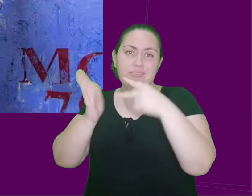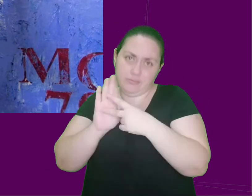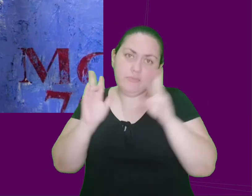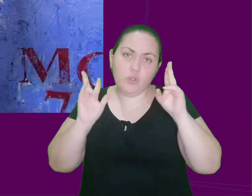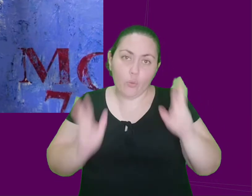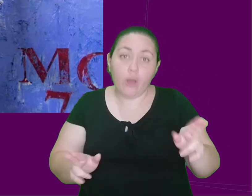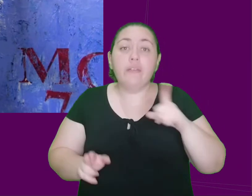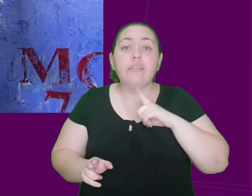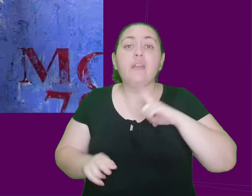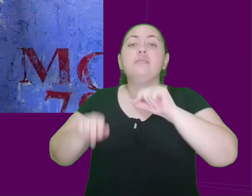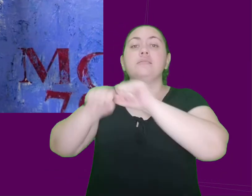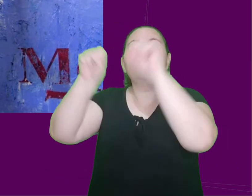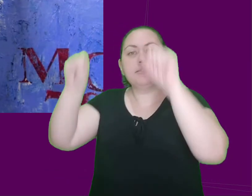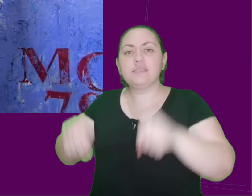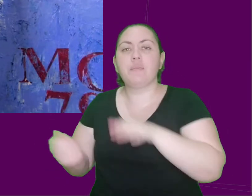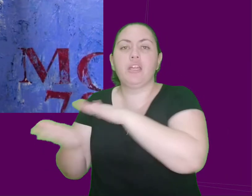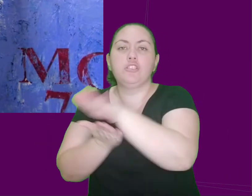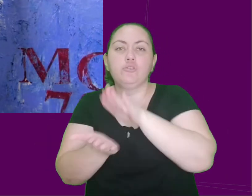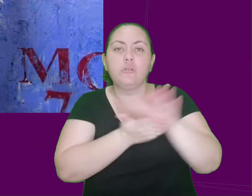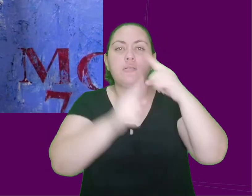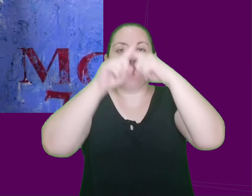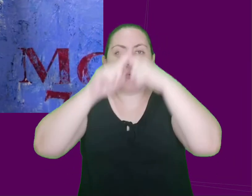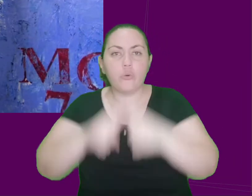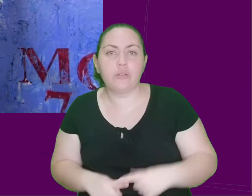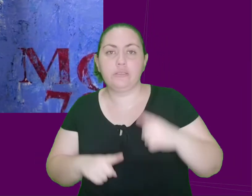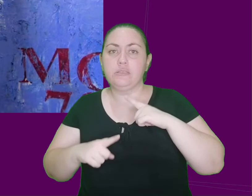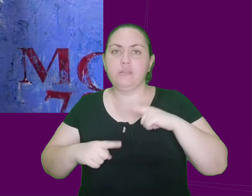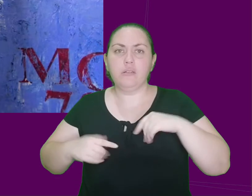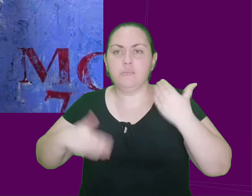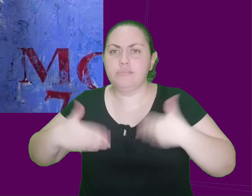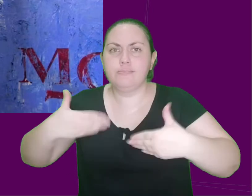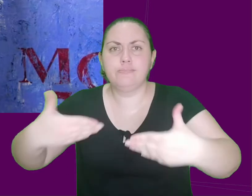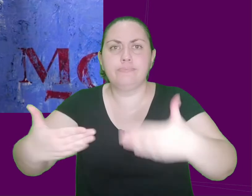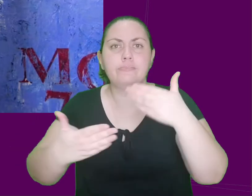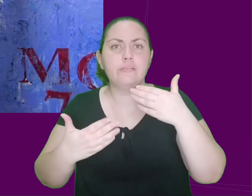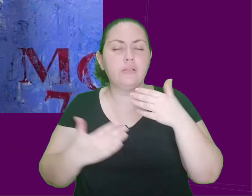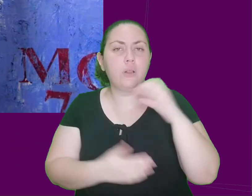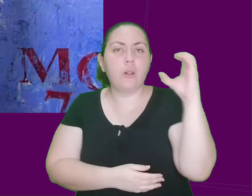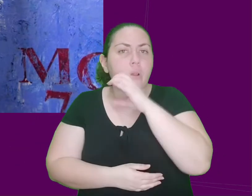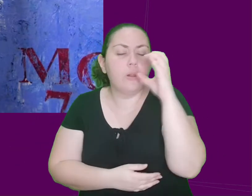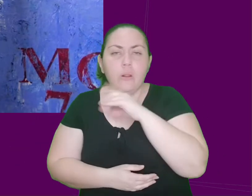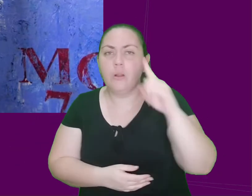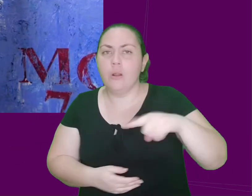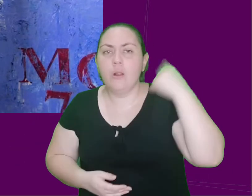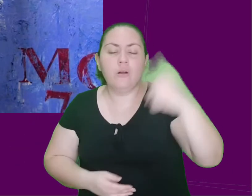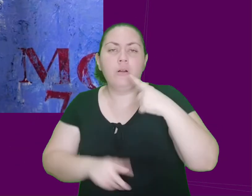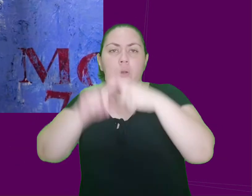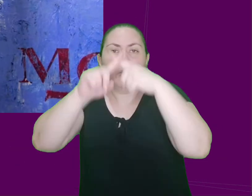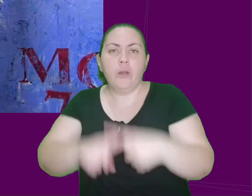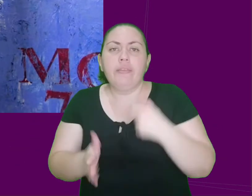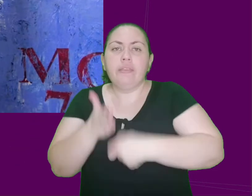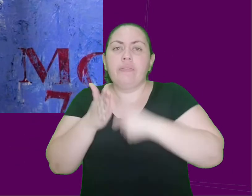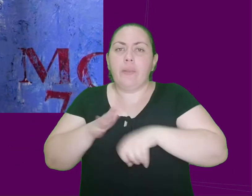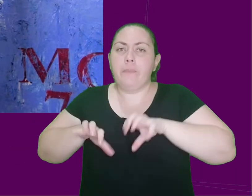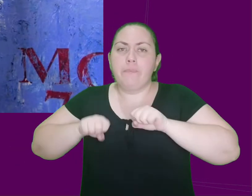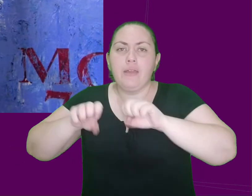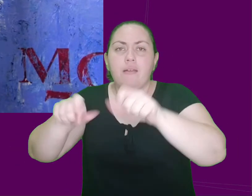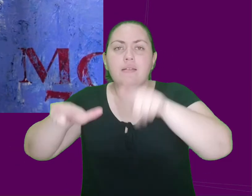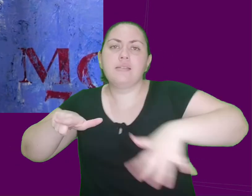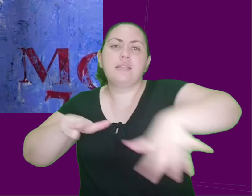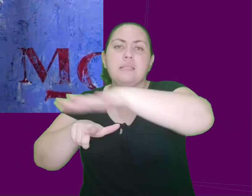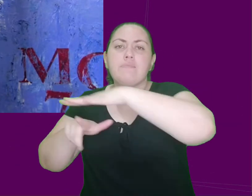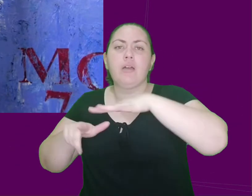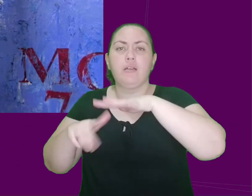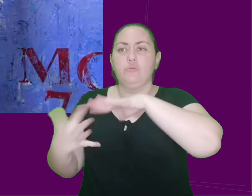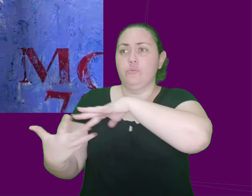de editoração e concorrência em uma marcha alucinada. A disputa por espaço no mundo e na literatura